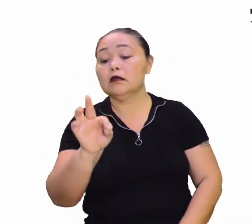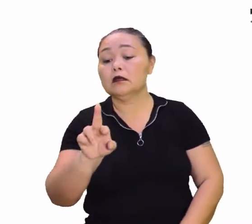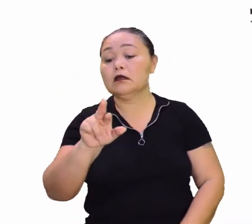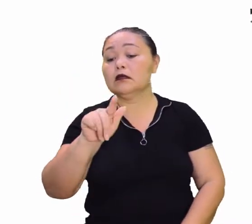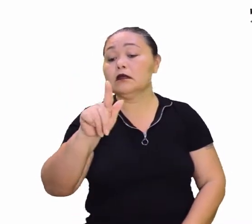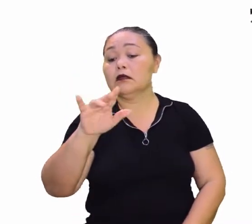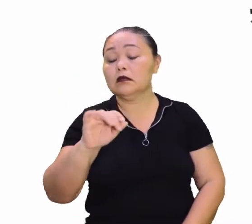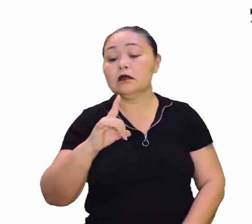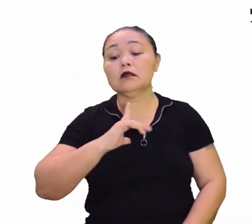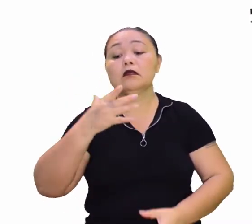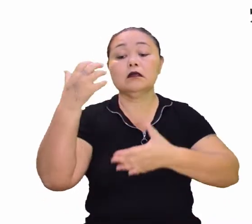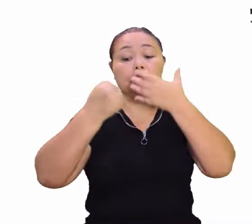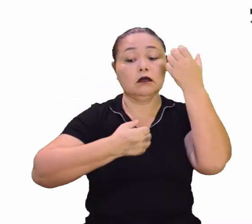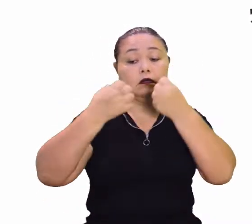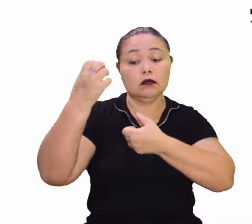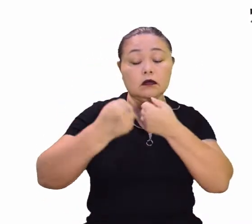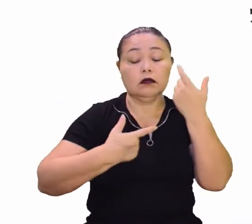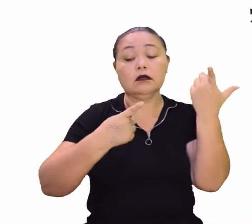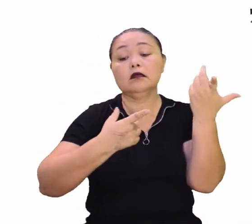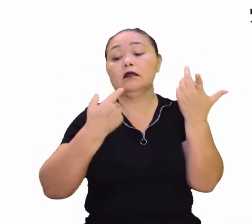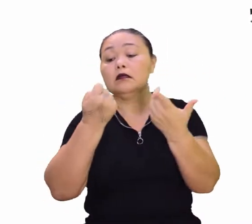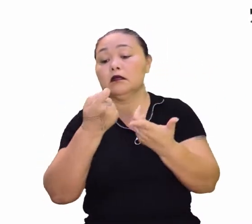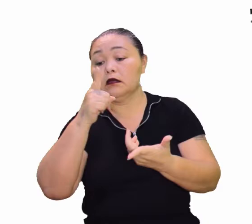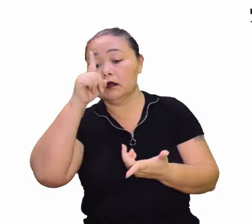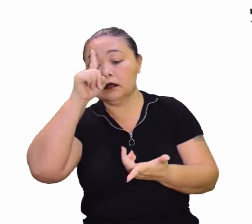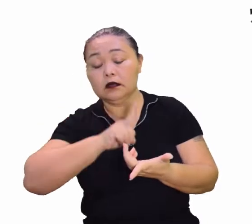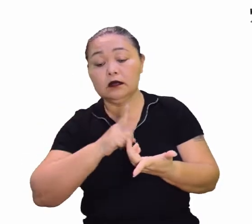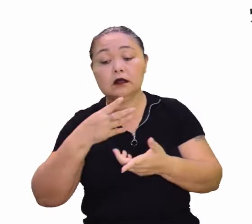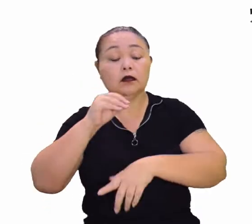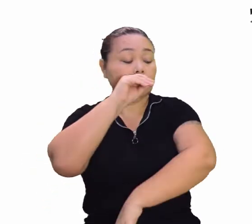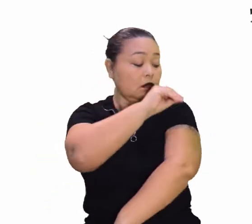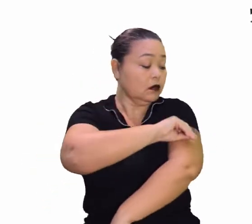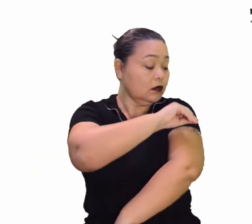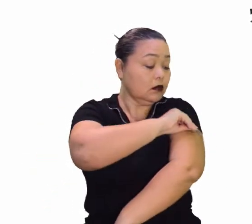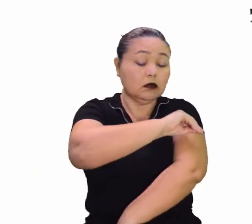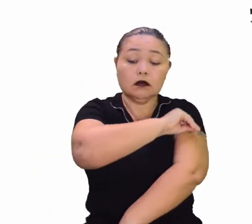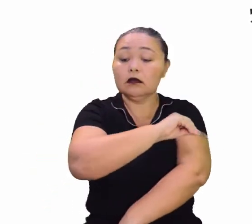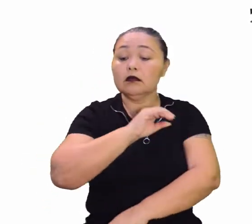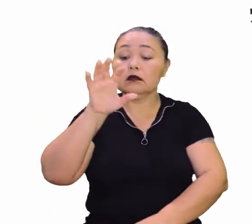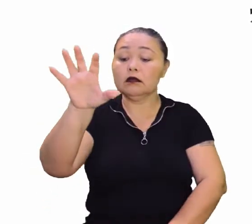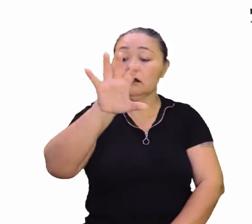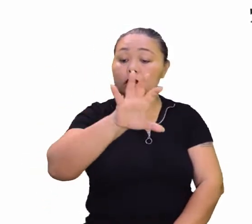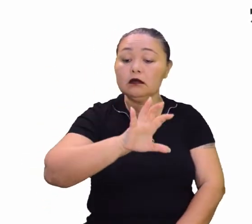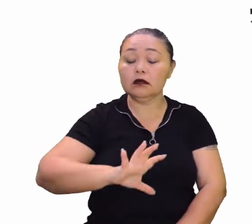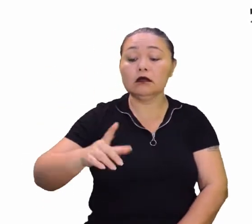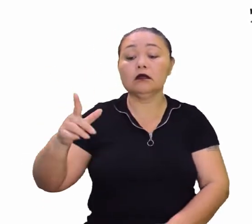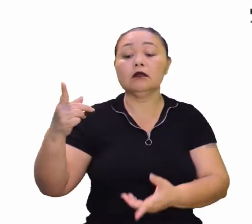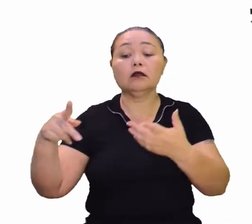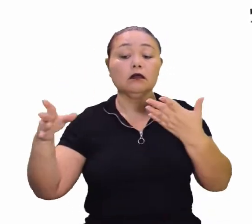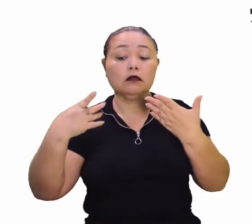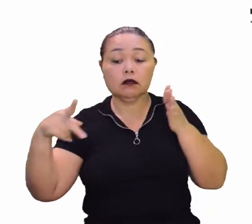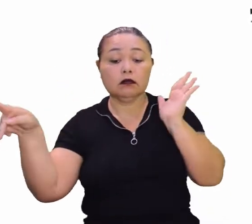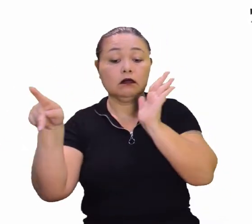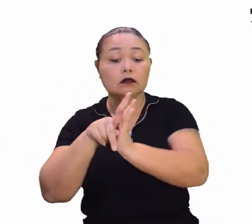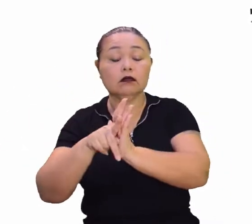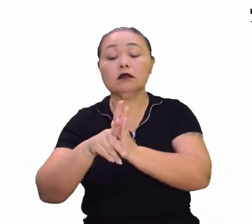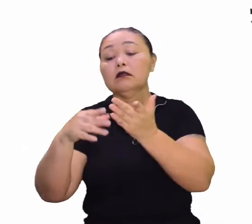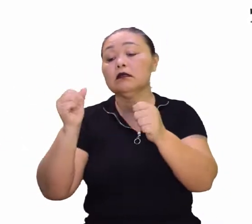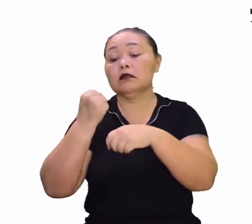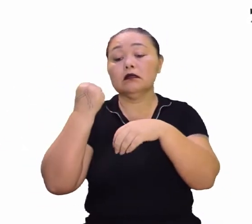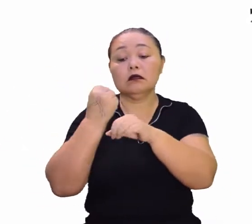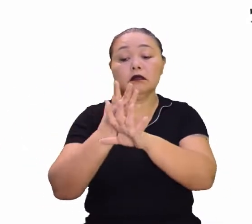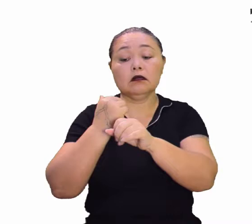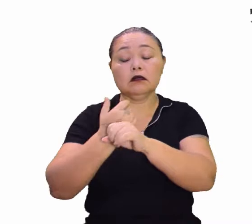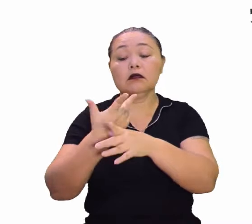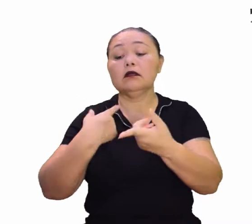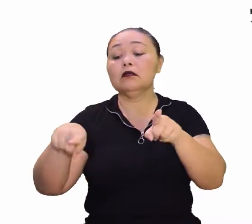do leite, cinturão do milho, cinturão do algodão, as culturas tropicais, e também batata,